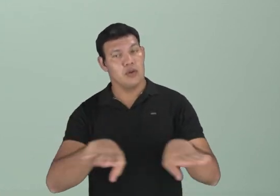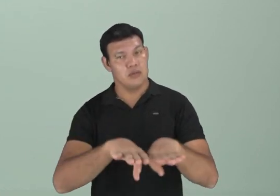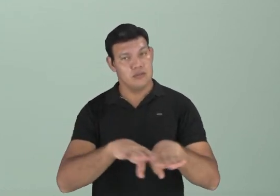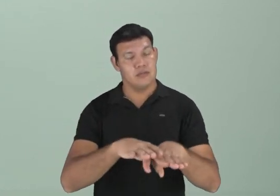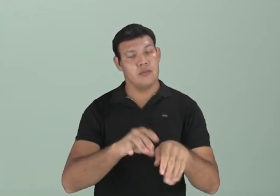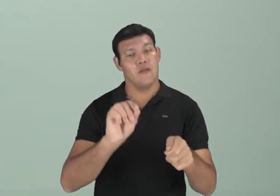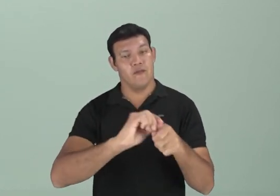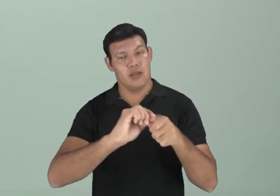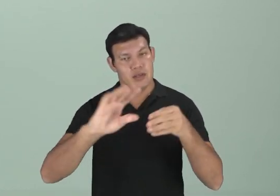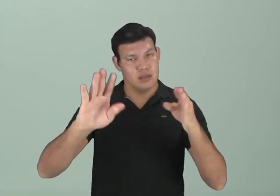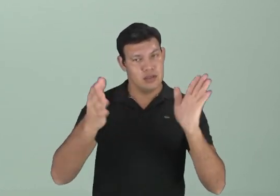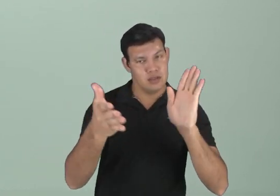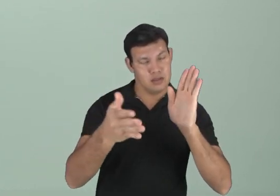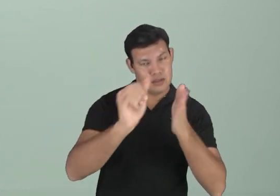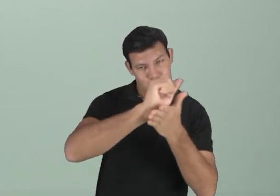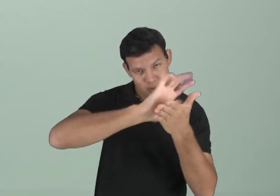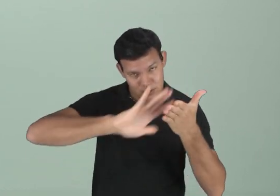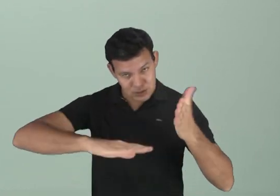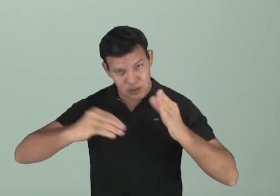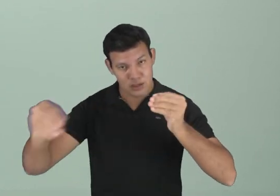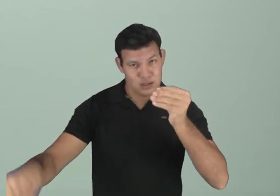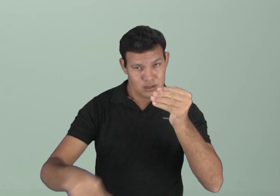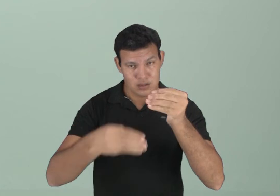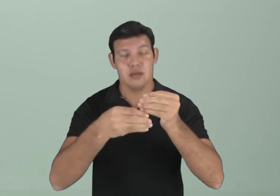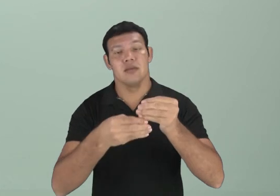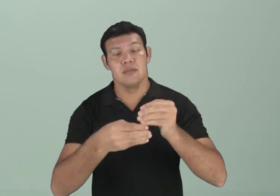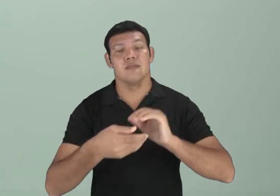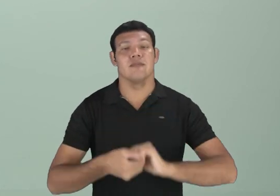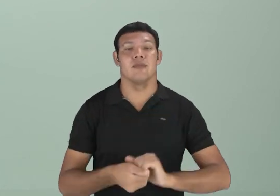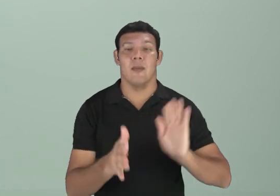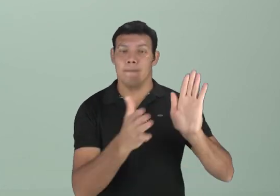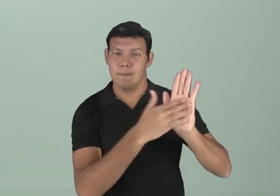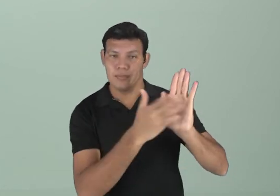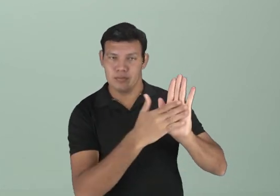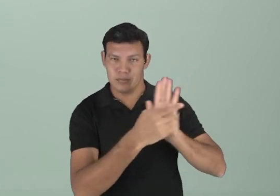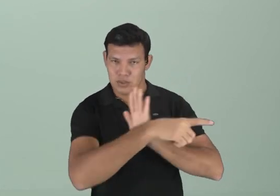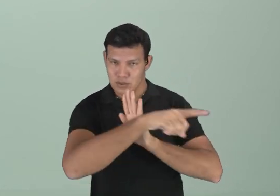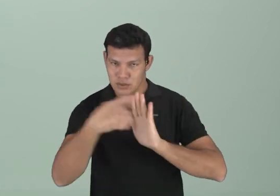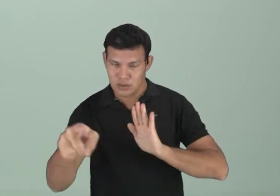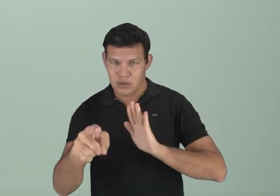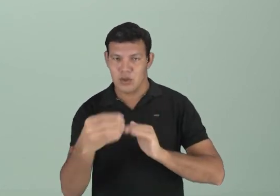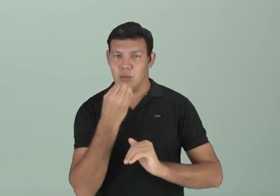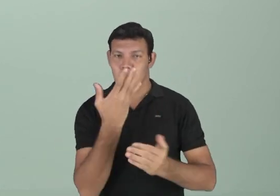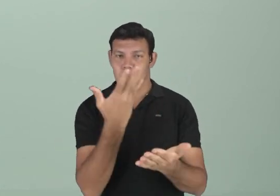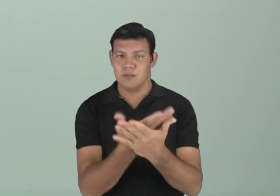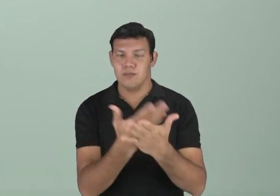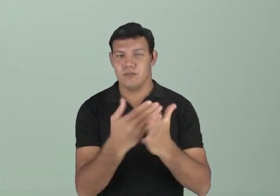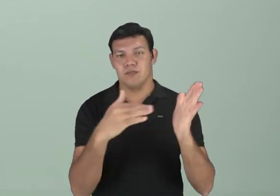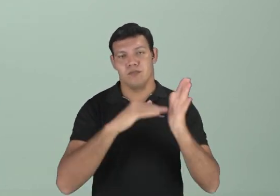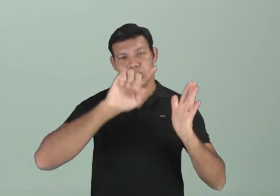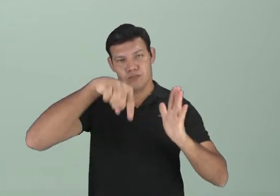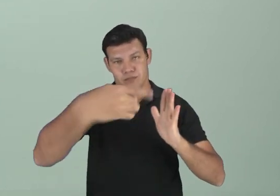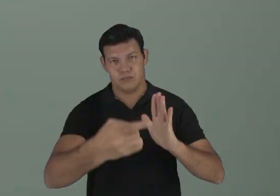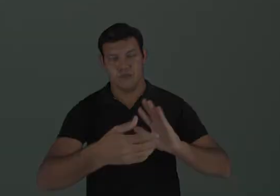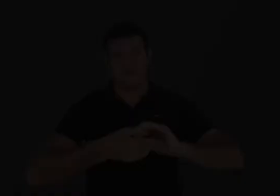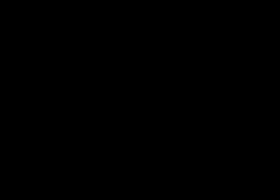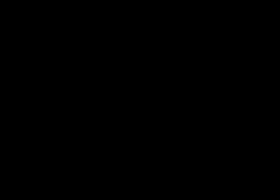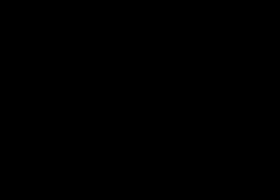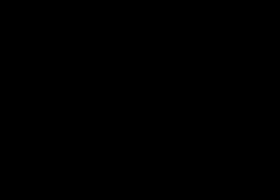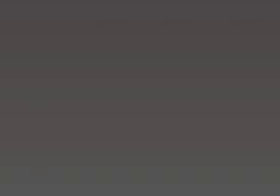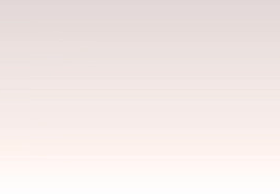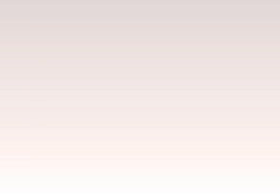seus estudos. Faça as atividades complementares que estão propostas lá. Tenha uma boa aula e até a próxima.